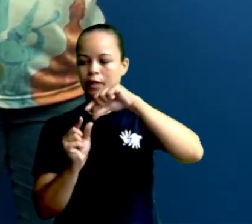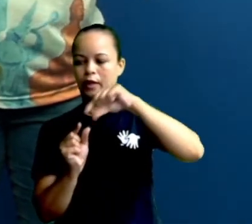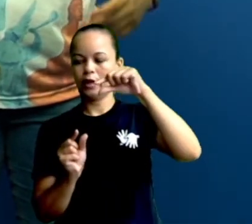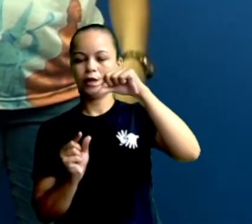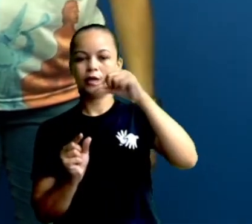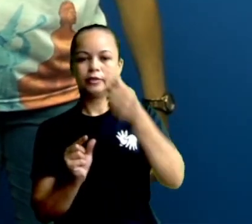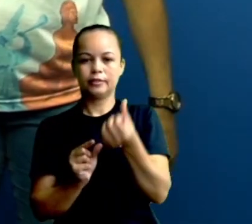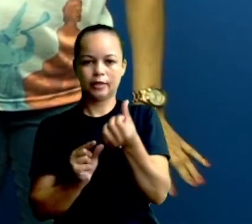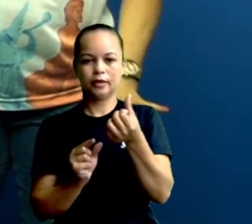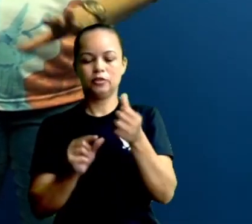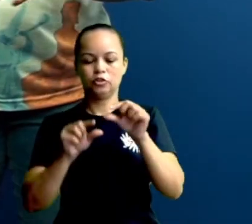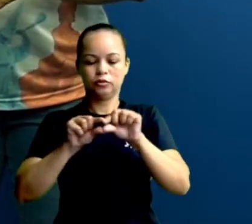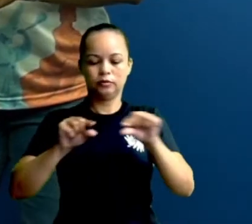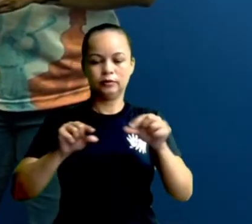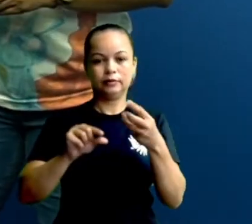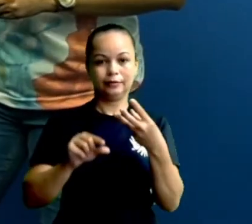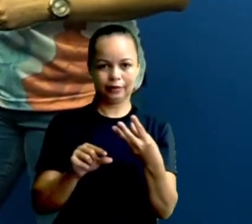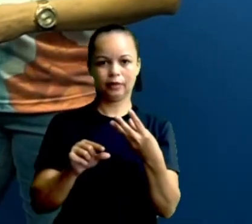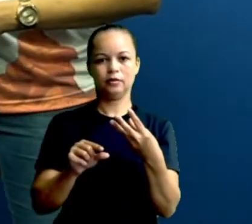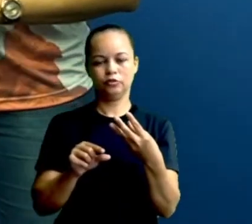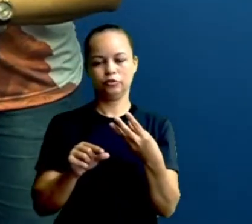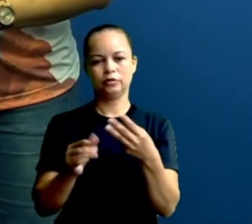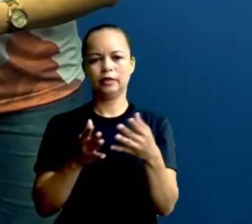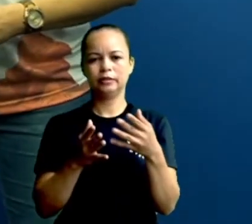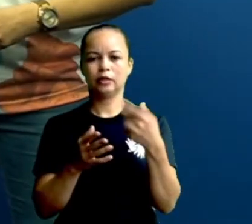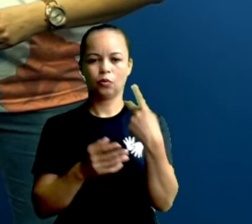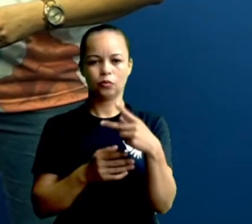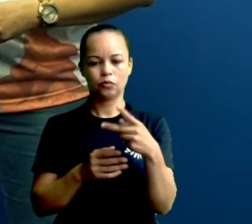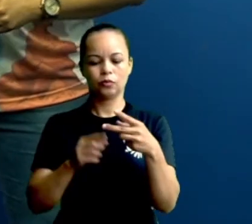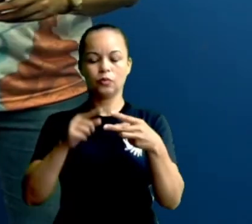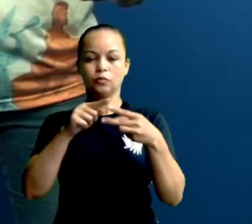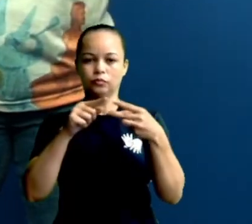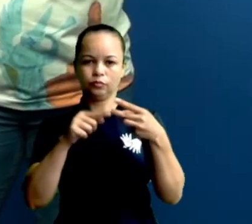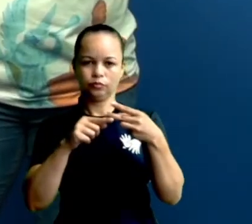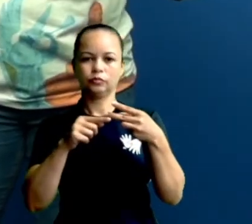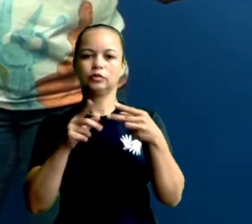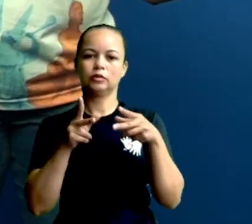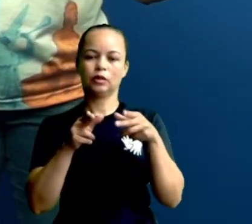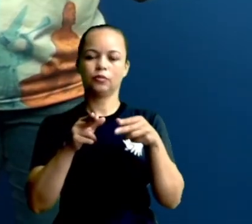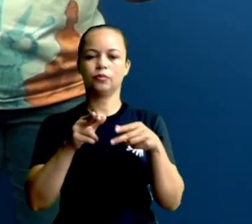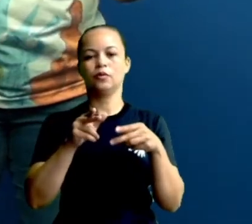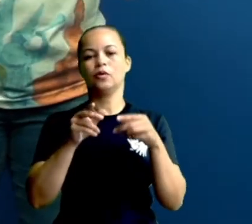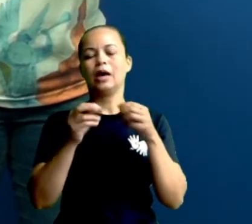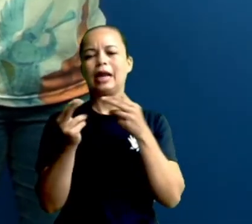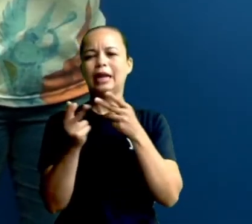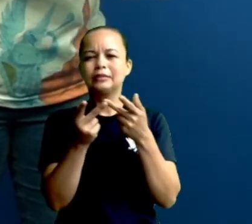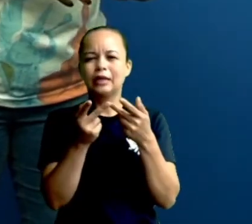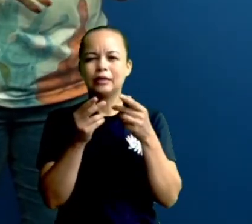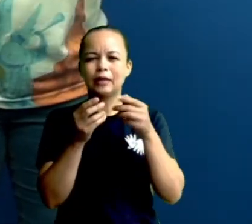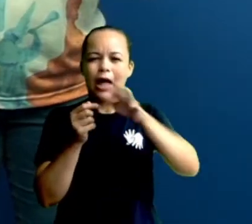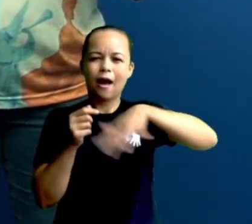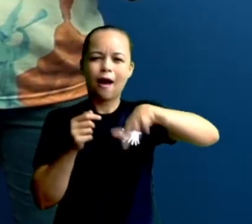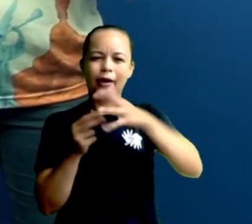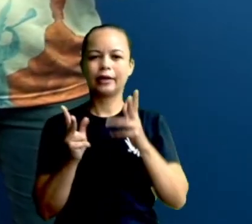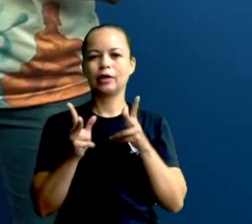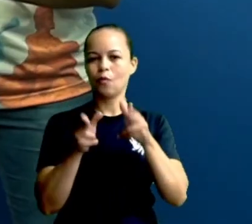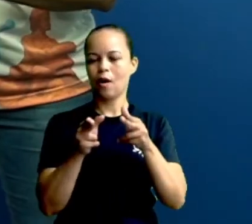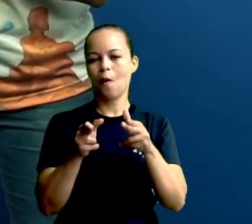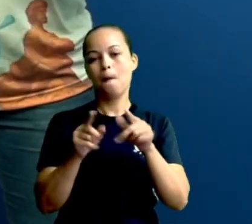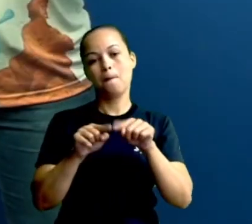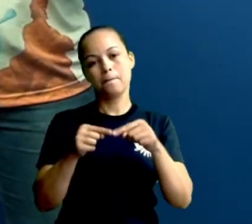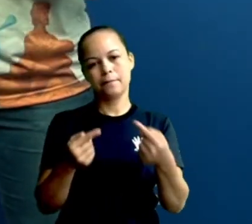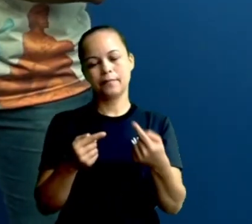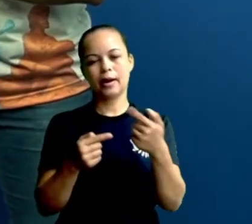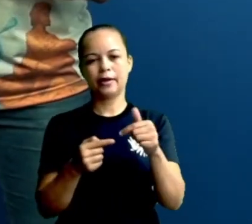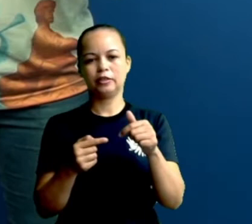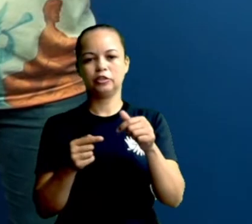são congruentes. Ok? Então, todas as figuras, elas não são iguais. Elas têm a mesma área, mas elas não têm a